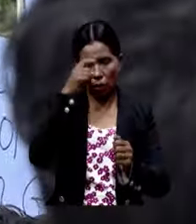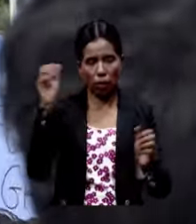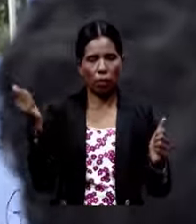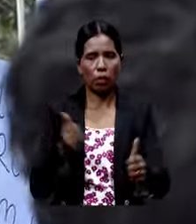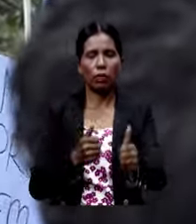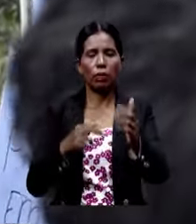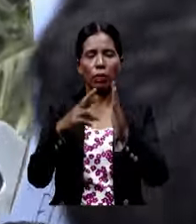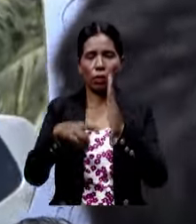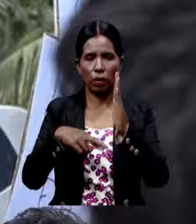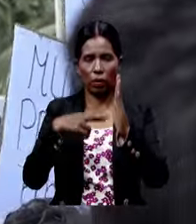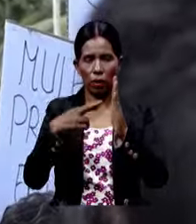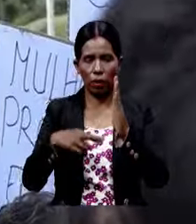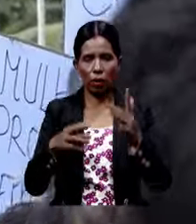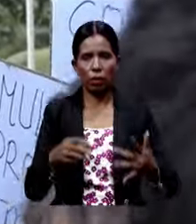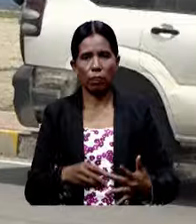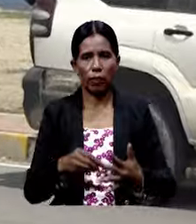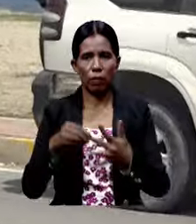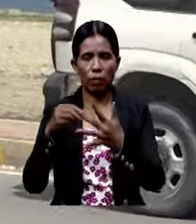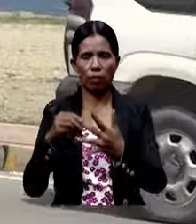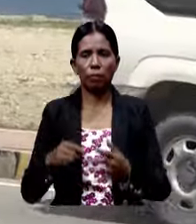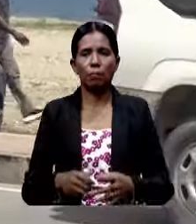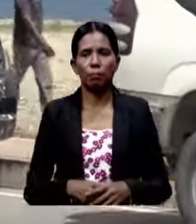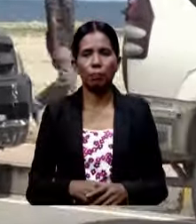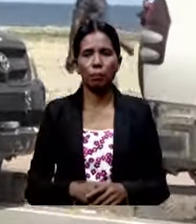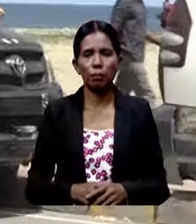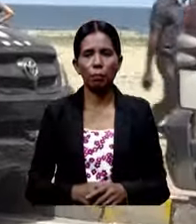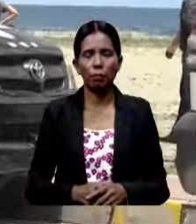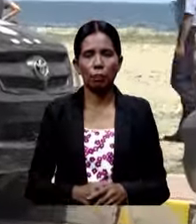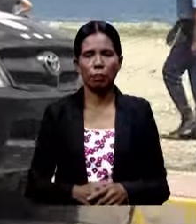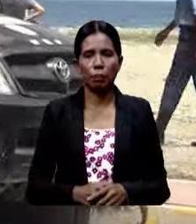preense ingressos especial. João Carlos Tomás Soares, GMN.